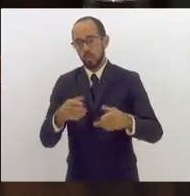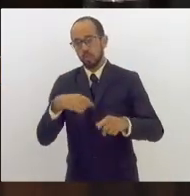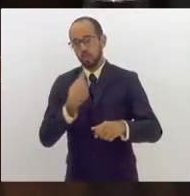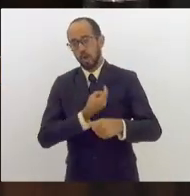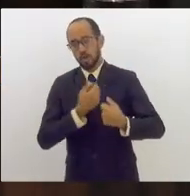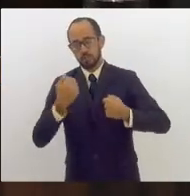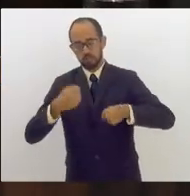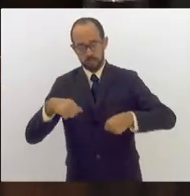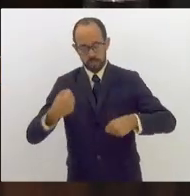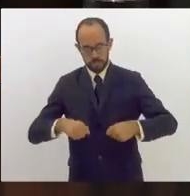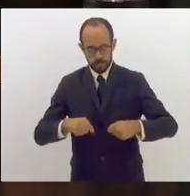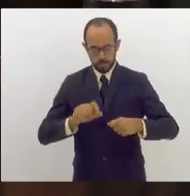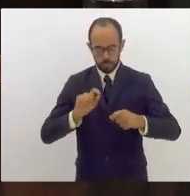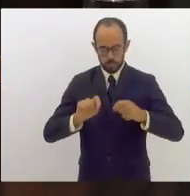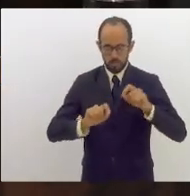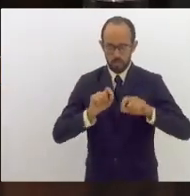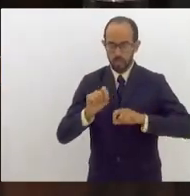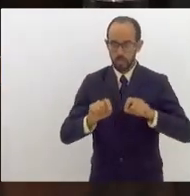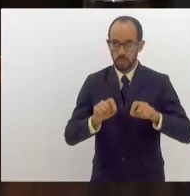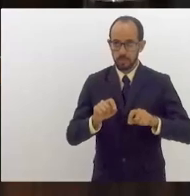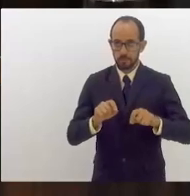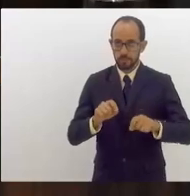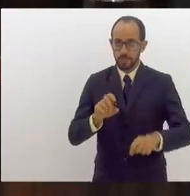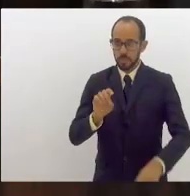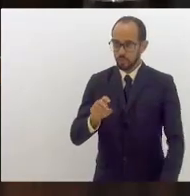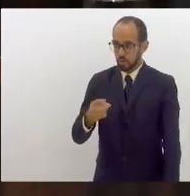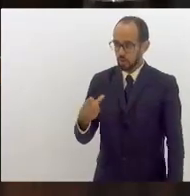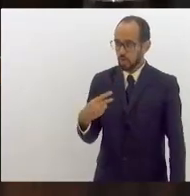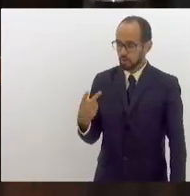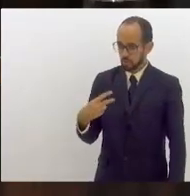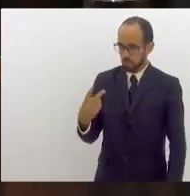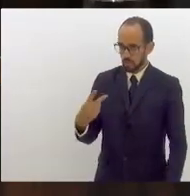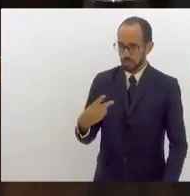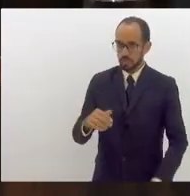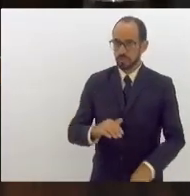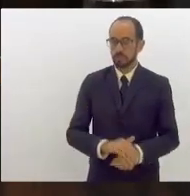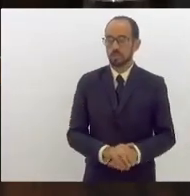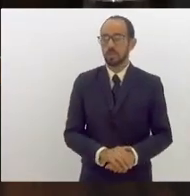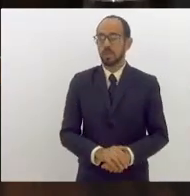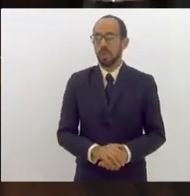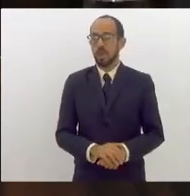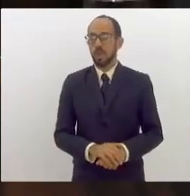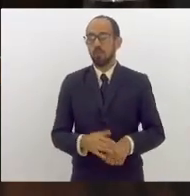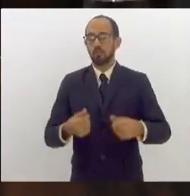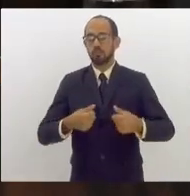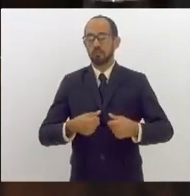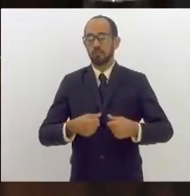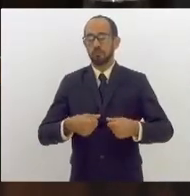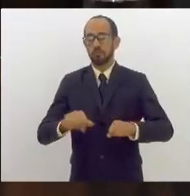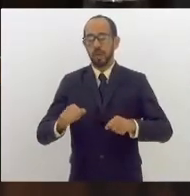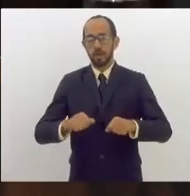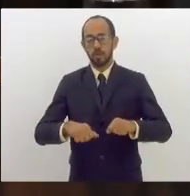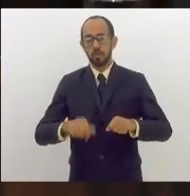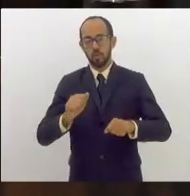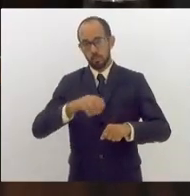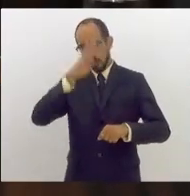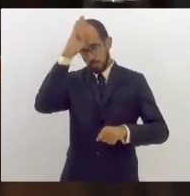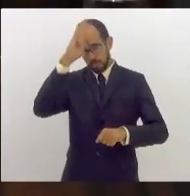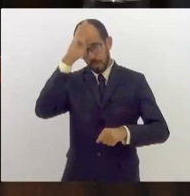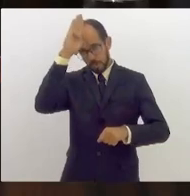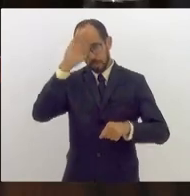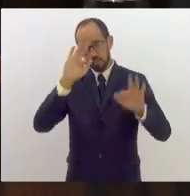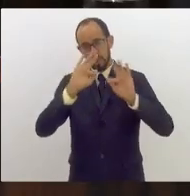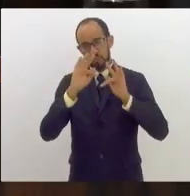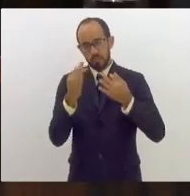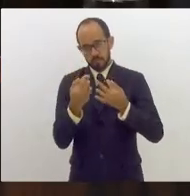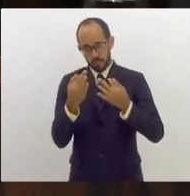que ter aqui nesse momento ainda que estejamos só nós dois deixar que ao corpo de a família desse